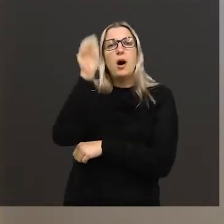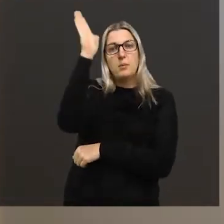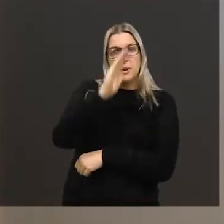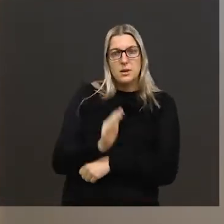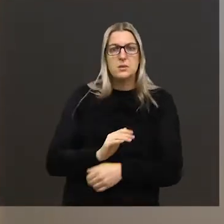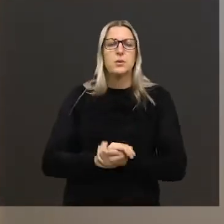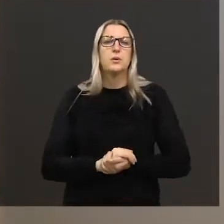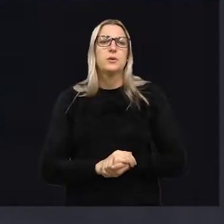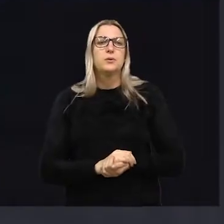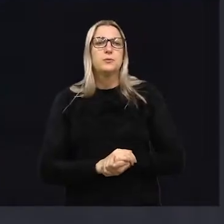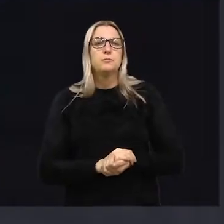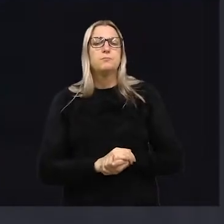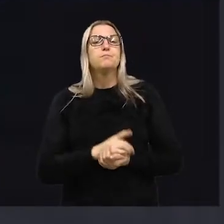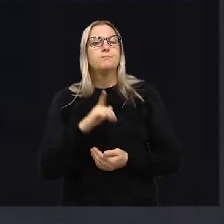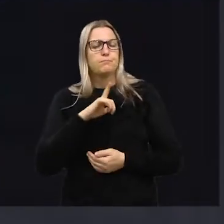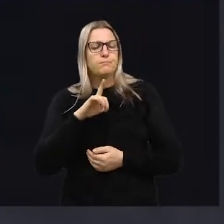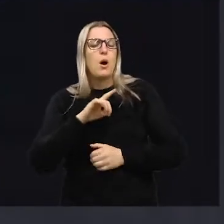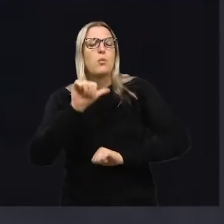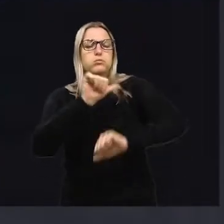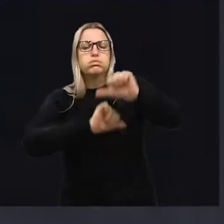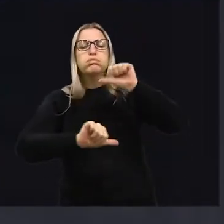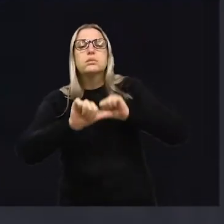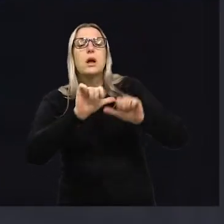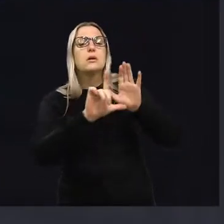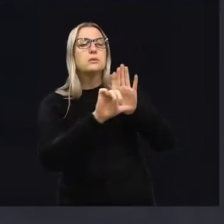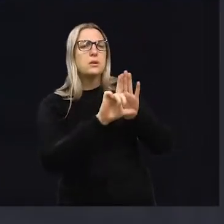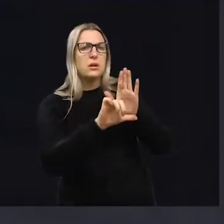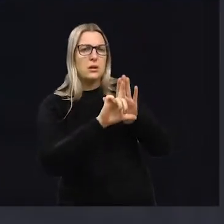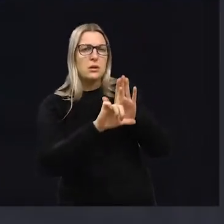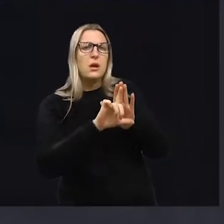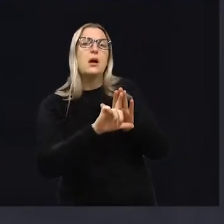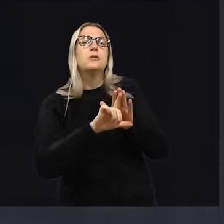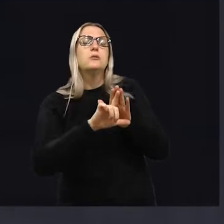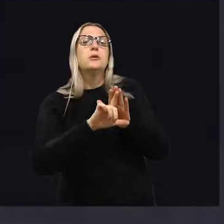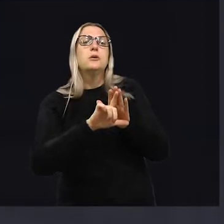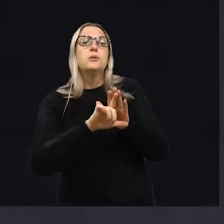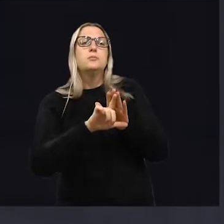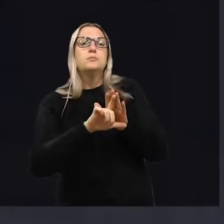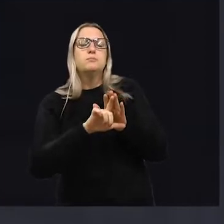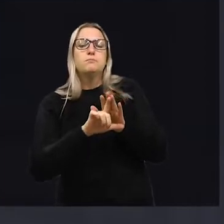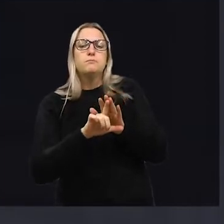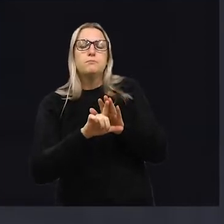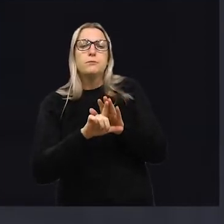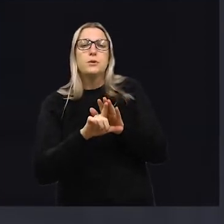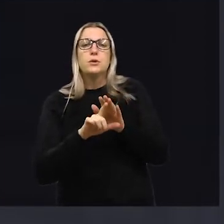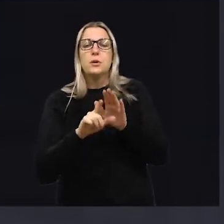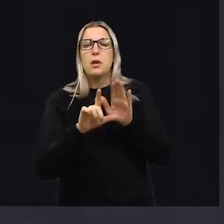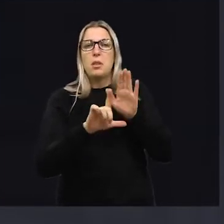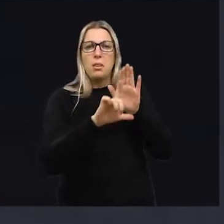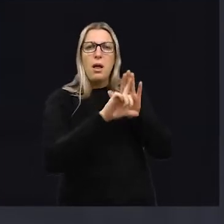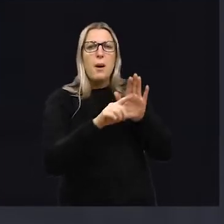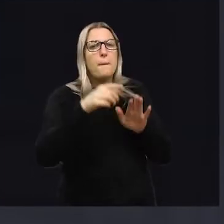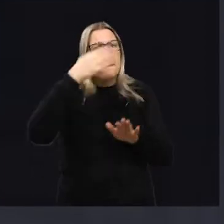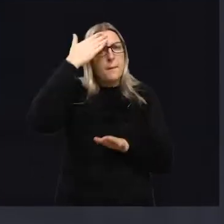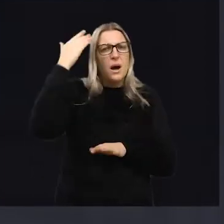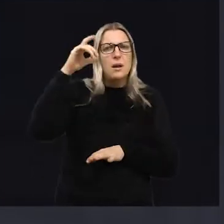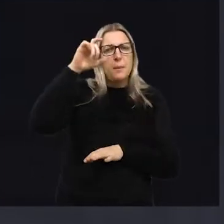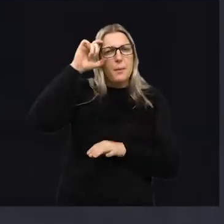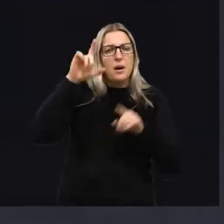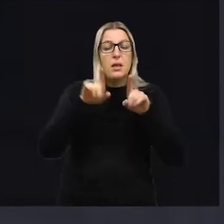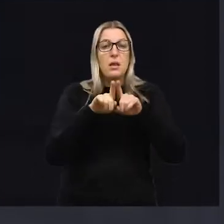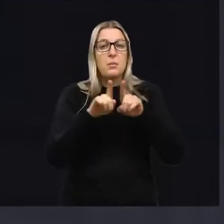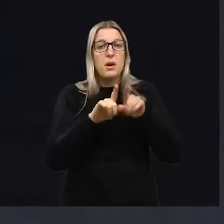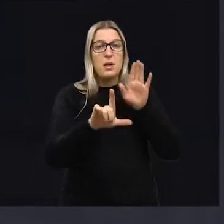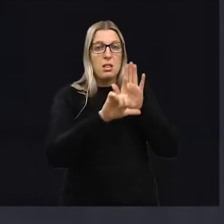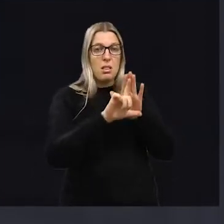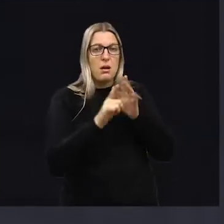das mulheres no Brasil. Apesar das inúmeras alterações legislativas relativas às mulheres, como a Lei Maria da Penha, a Lei do Estupro